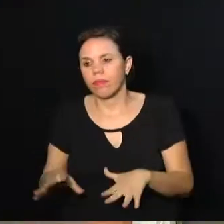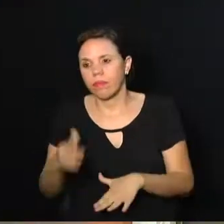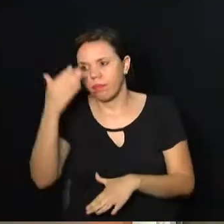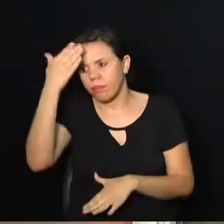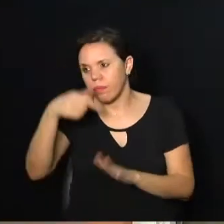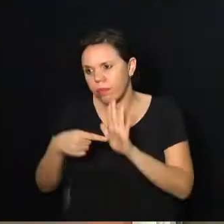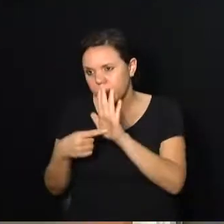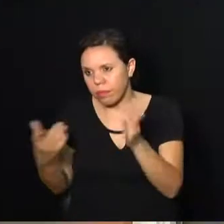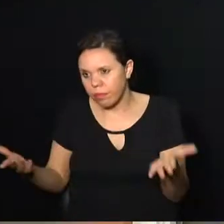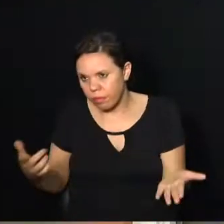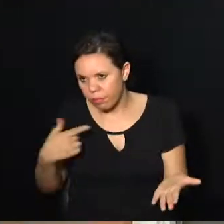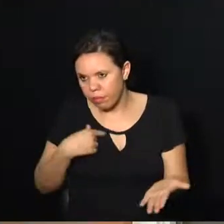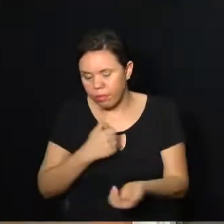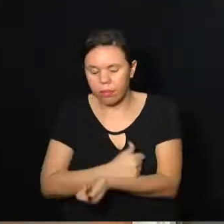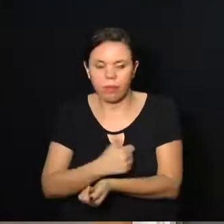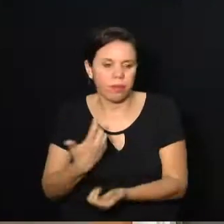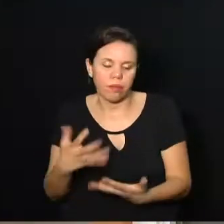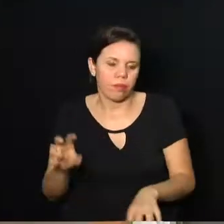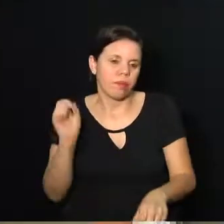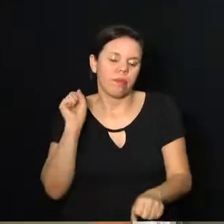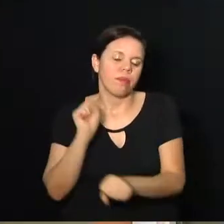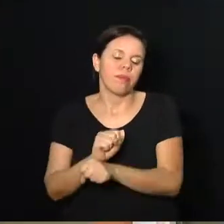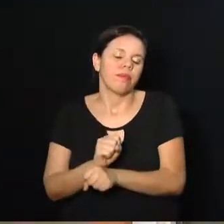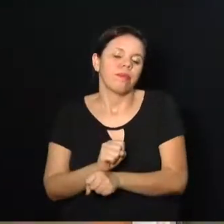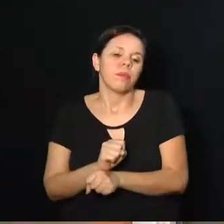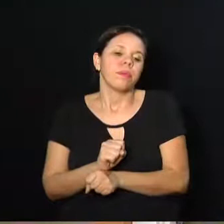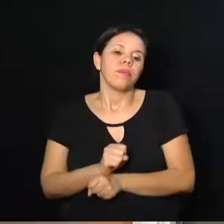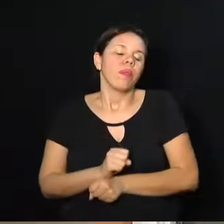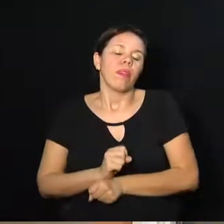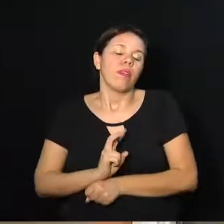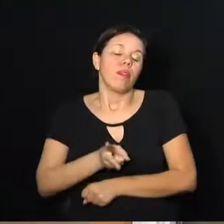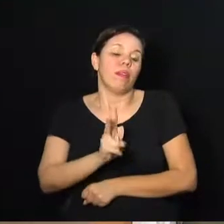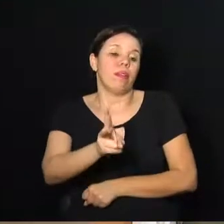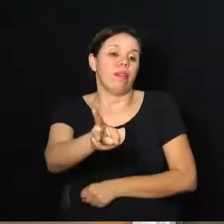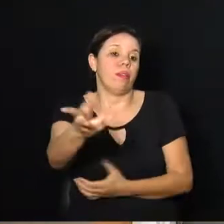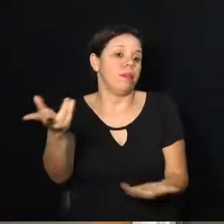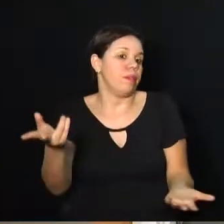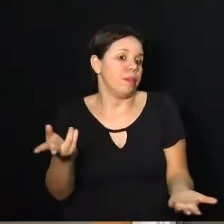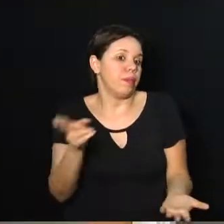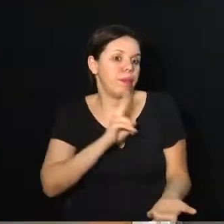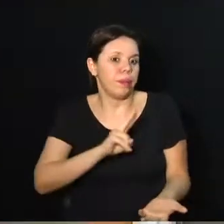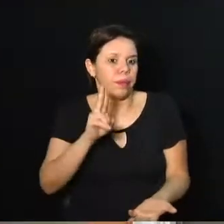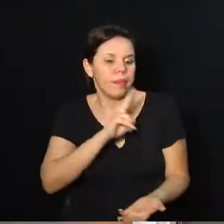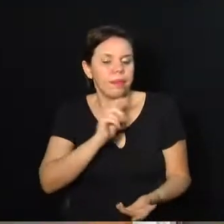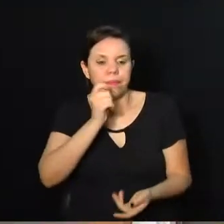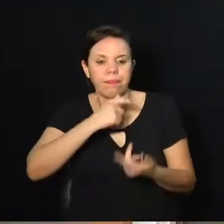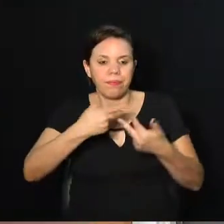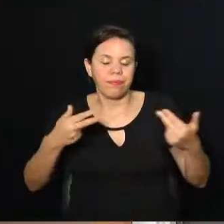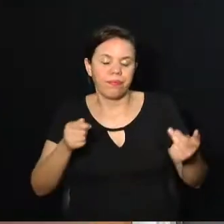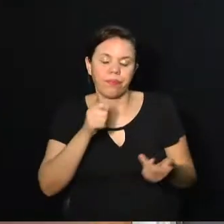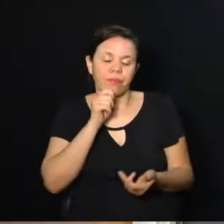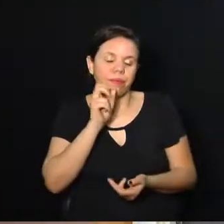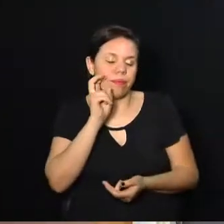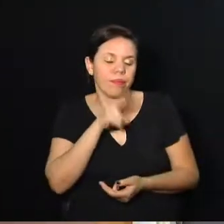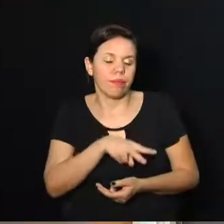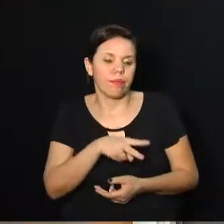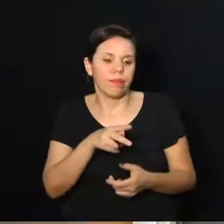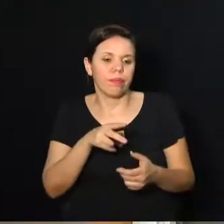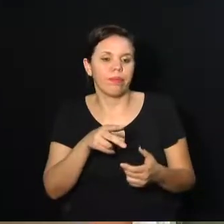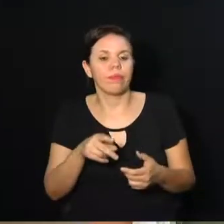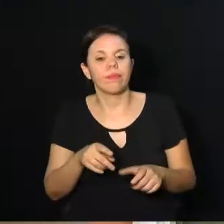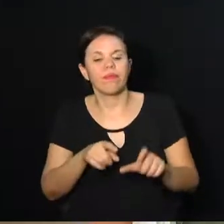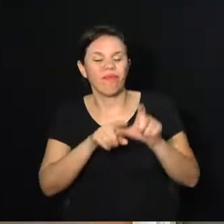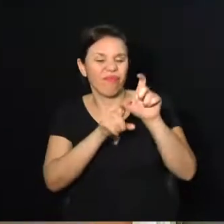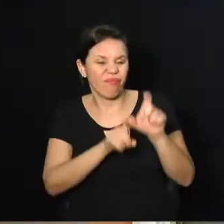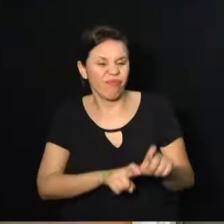ou então ela não quer parar, né? Ela optou por continuar de usar da substância, não consegue ver ainda a dependência